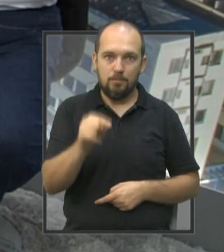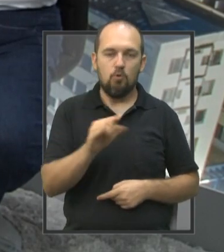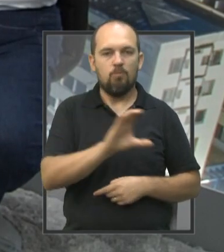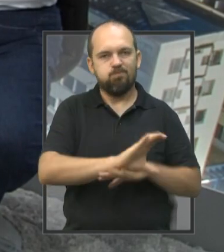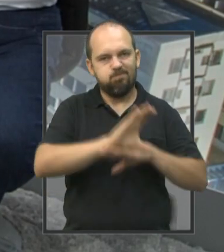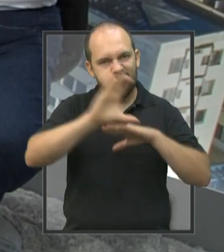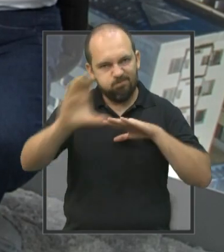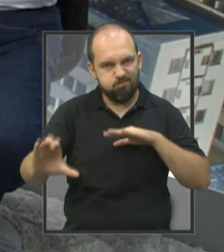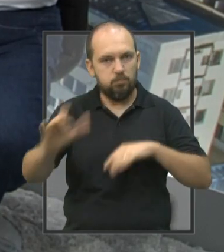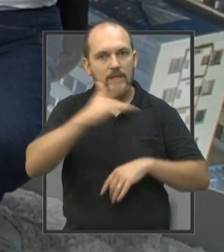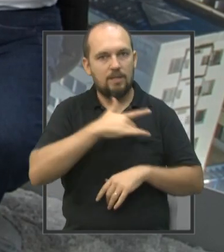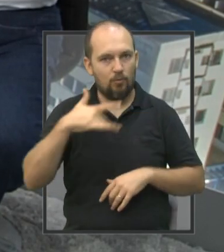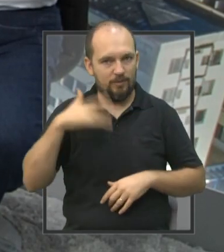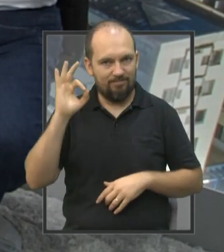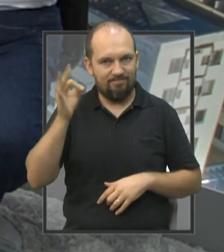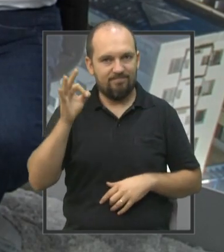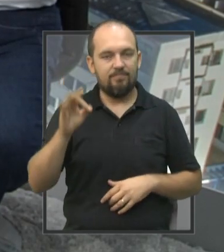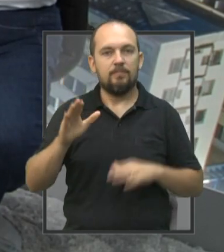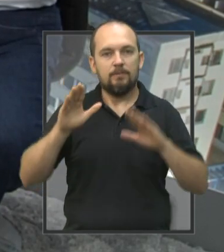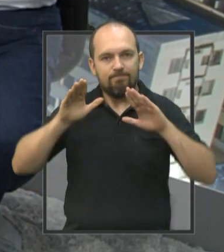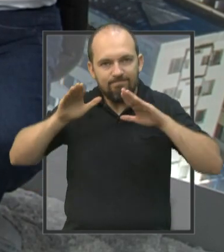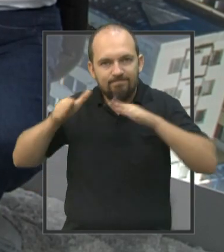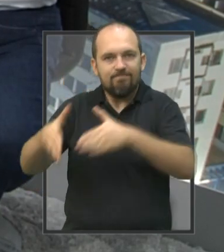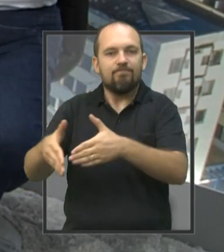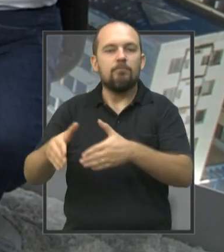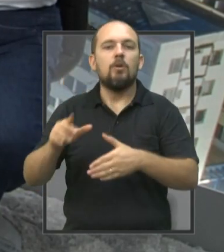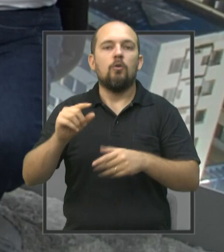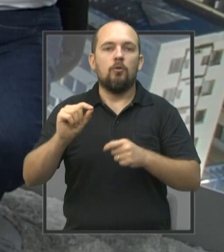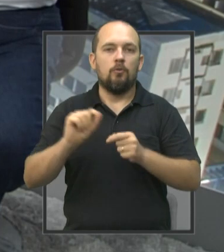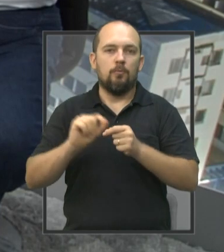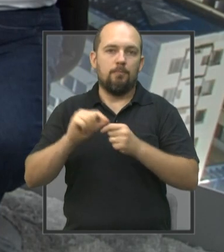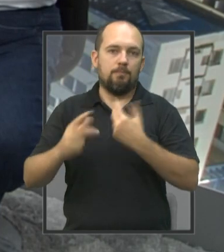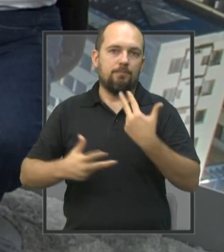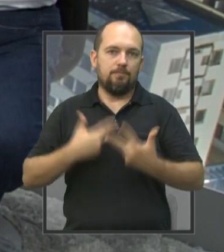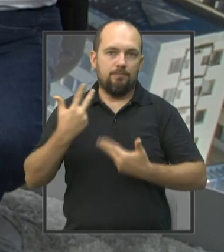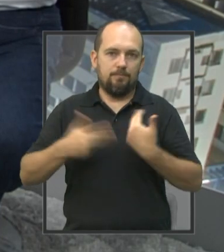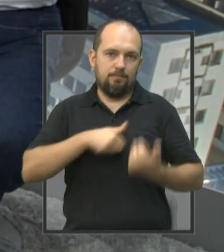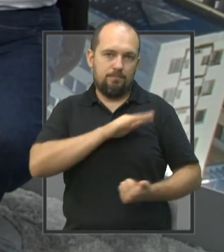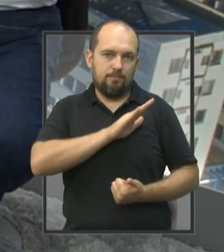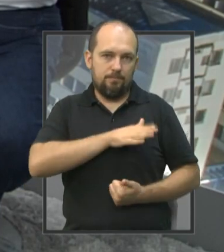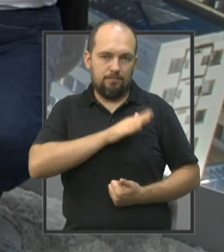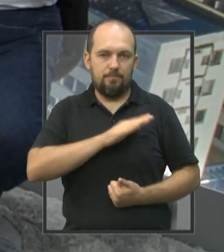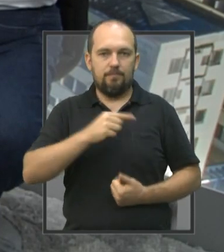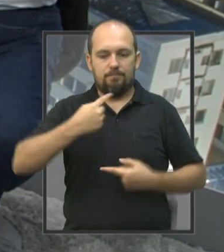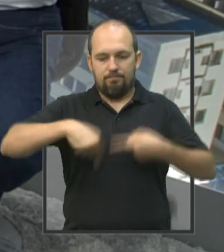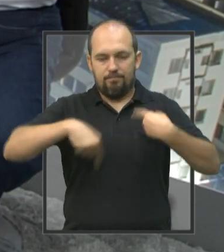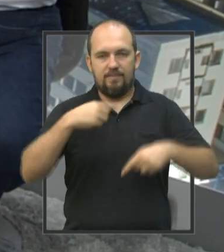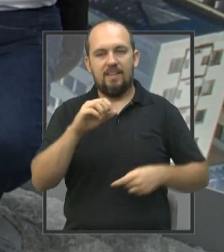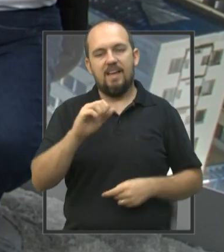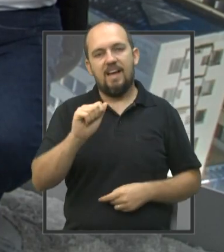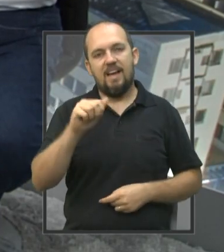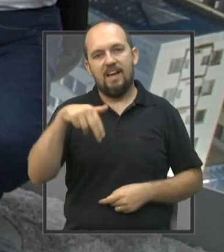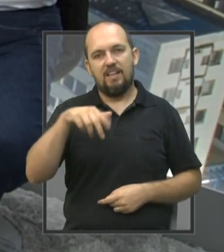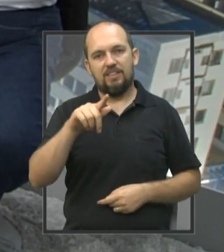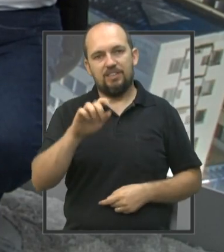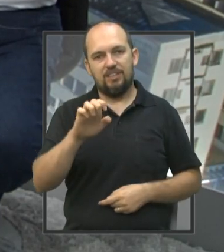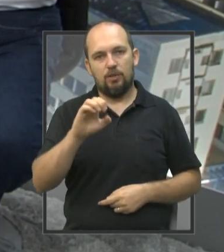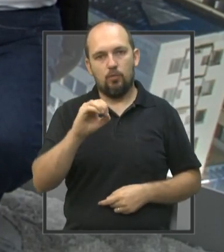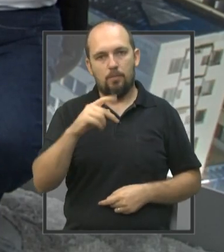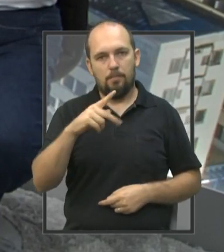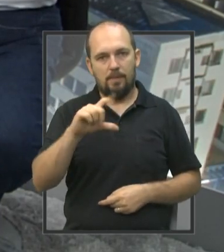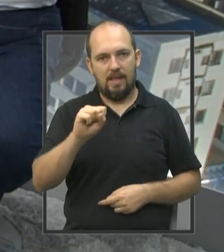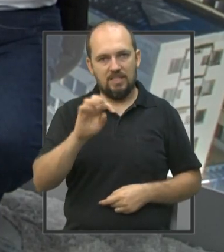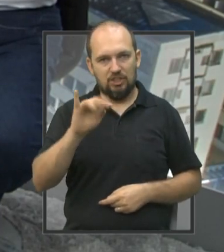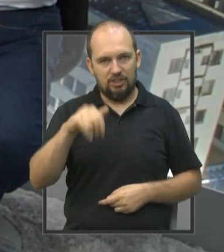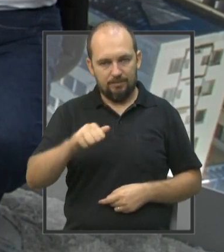a área da saúde, mais precisamente para a realização de cirurgias de cateterismo, angioplastia e cirurgias vasculares. Gostaria que o